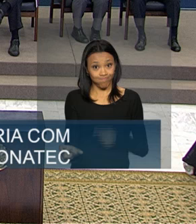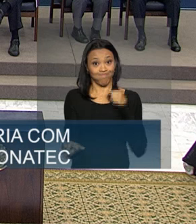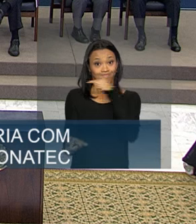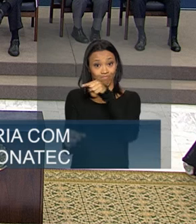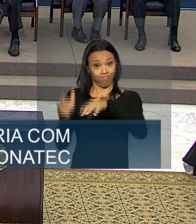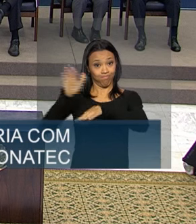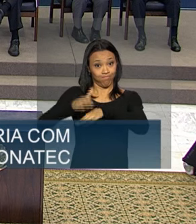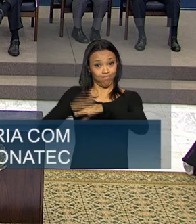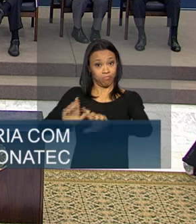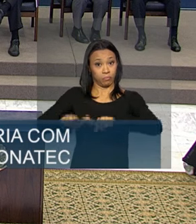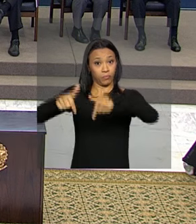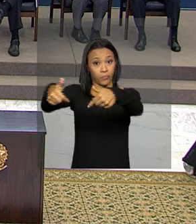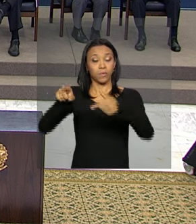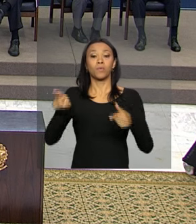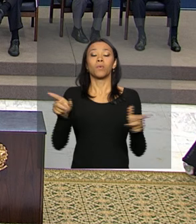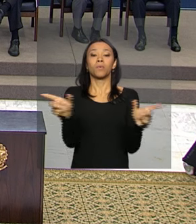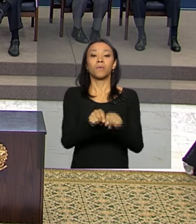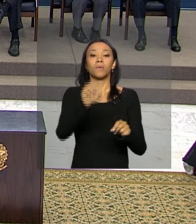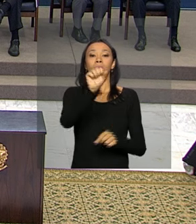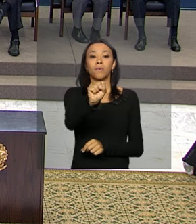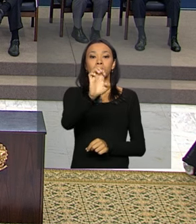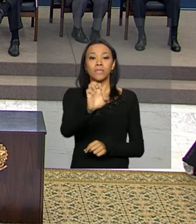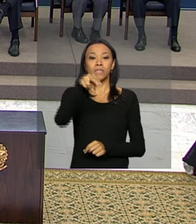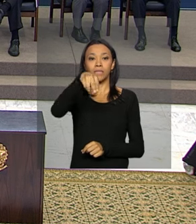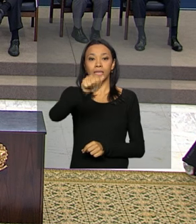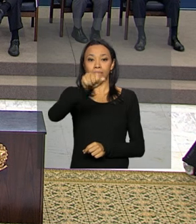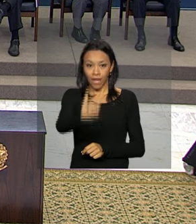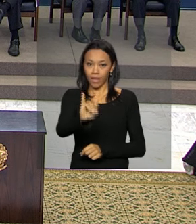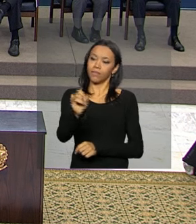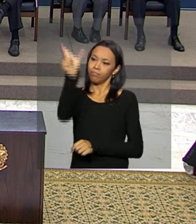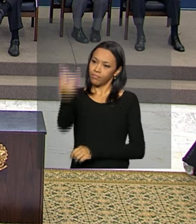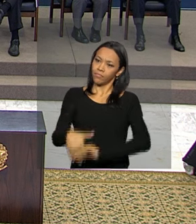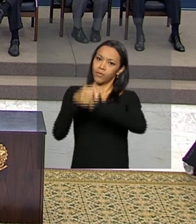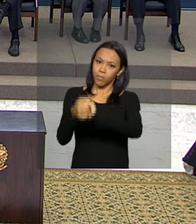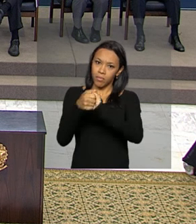foi feito pelo Senai, eu queria cumprimentar o Rafael Lucchesi.